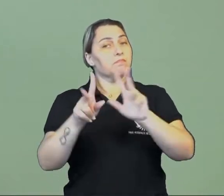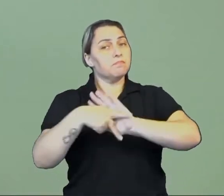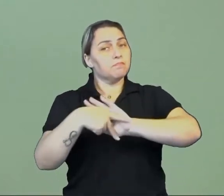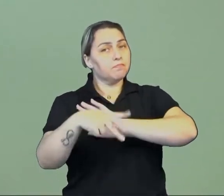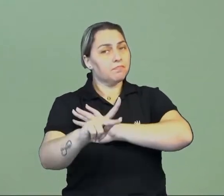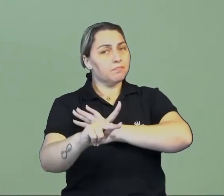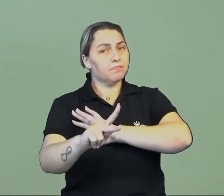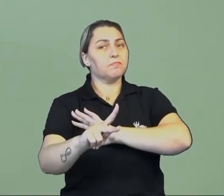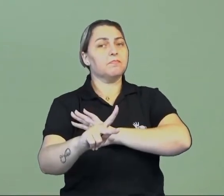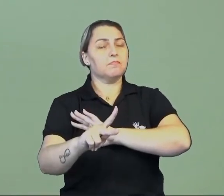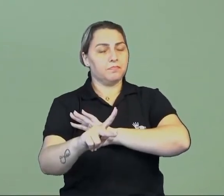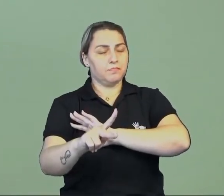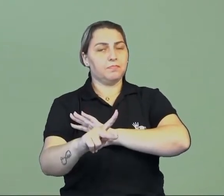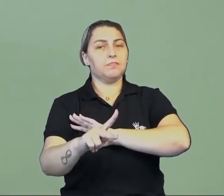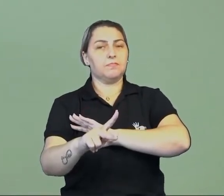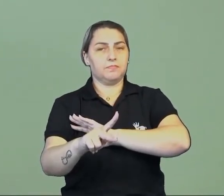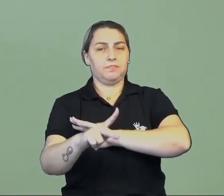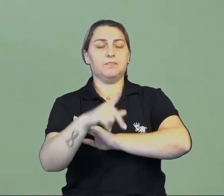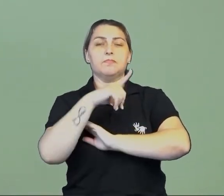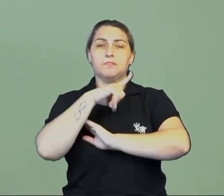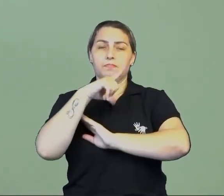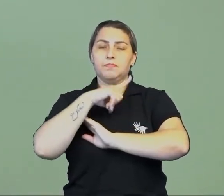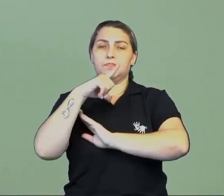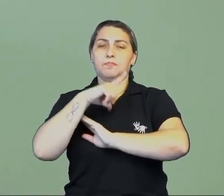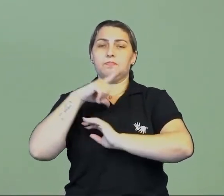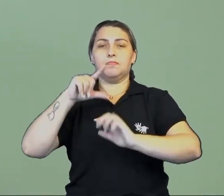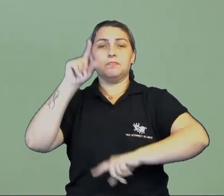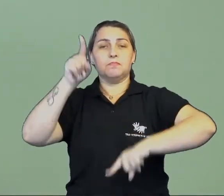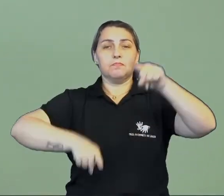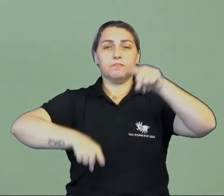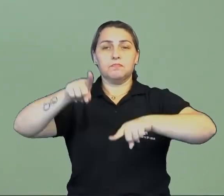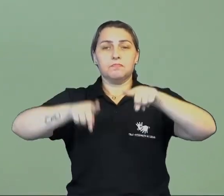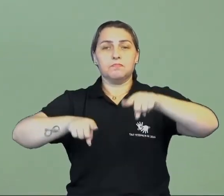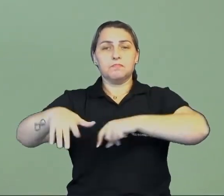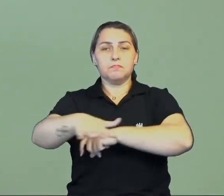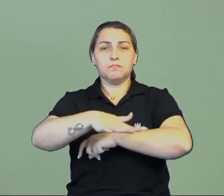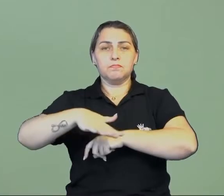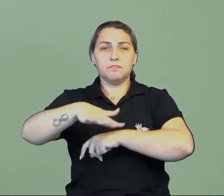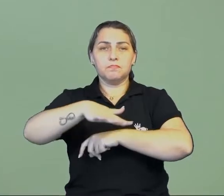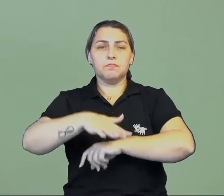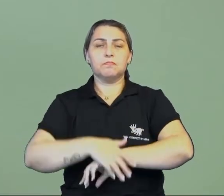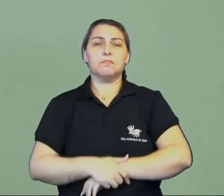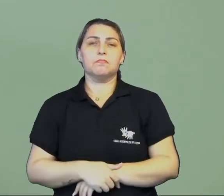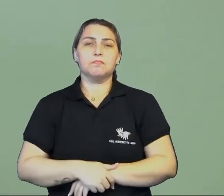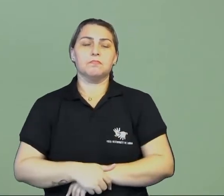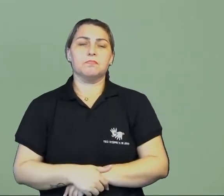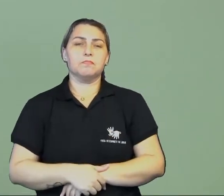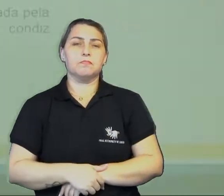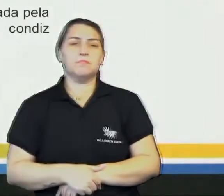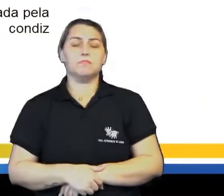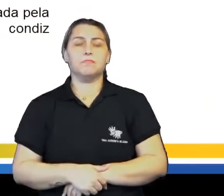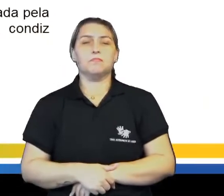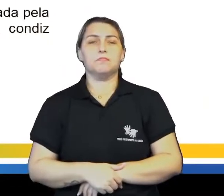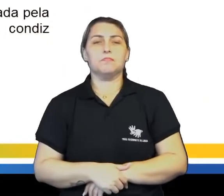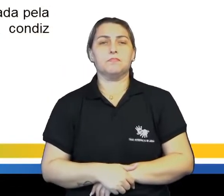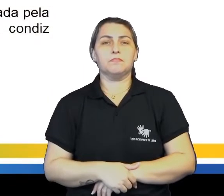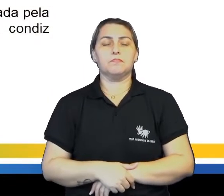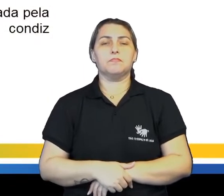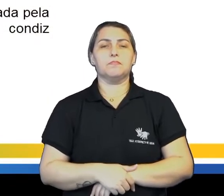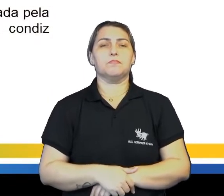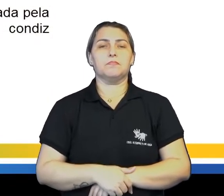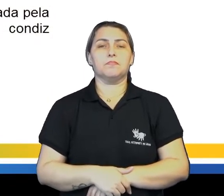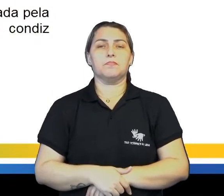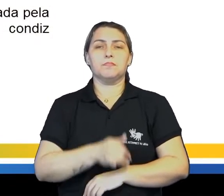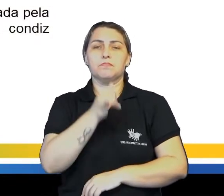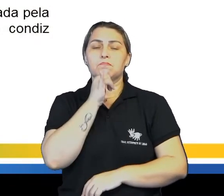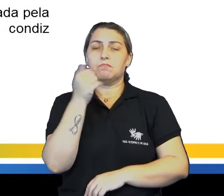seu. Então aí nós temos uma variação social. Vamos ao próximo exemplo. O